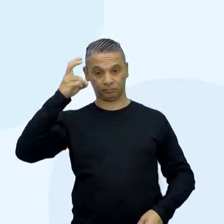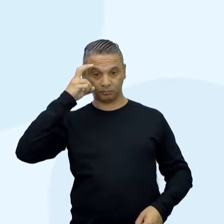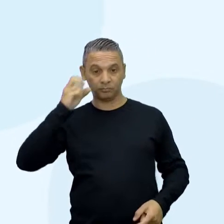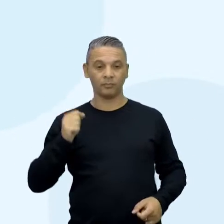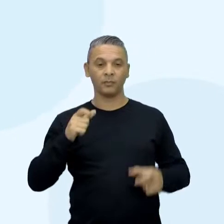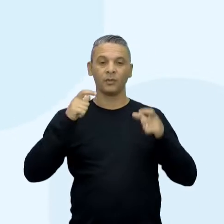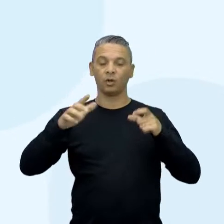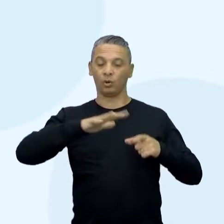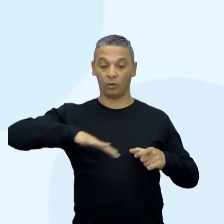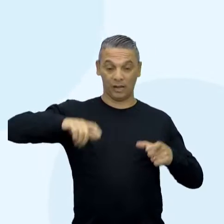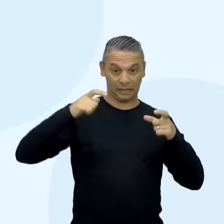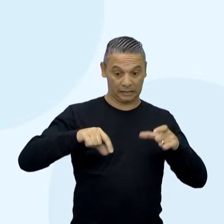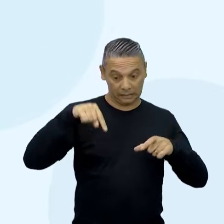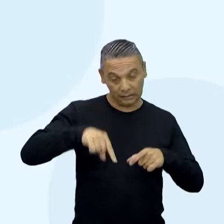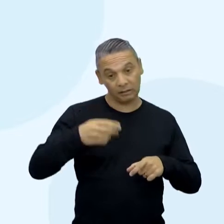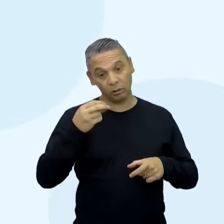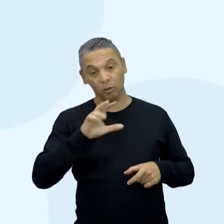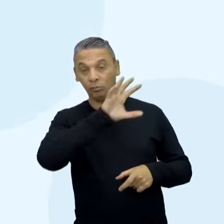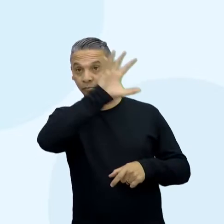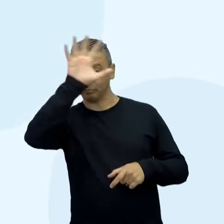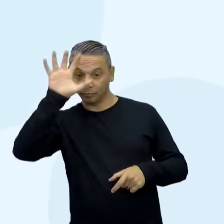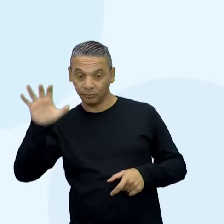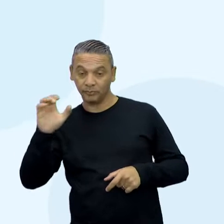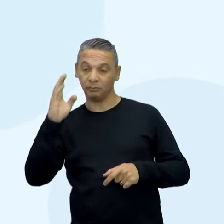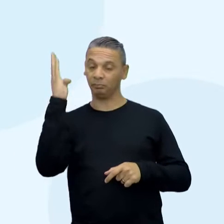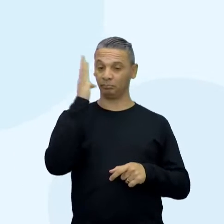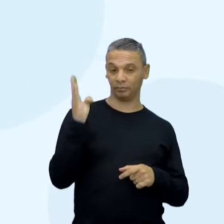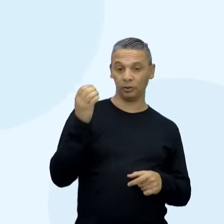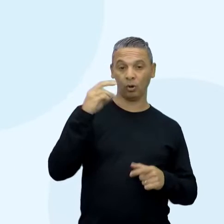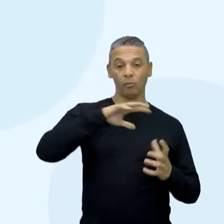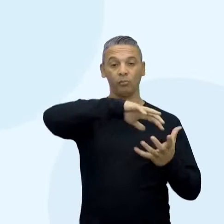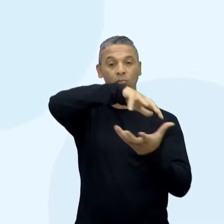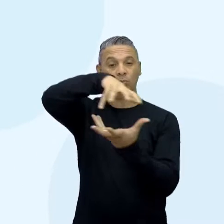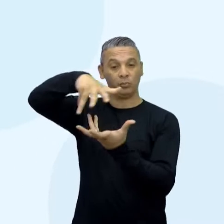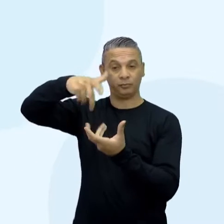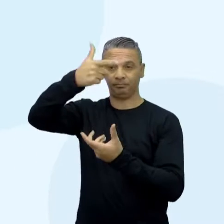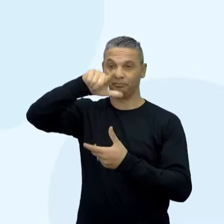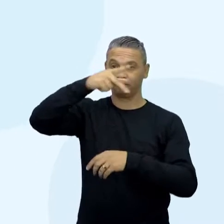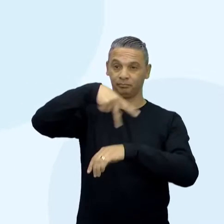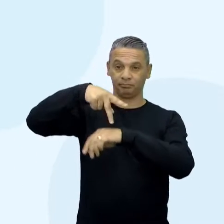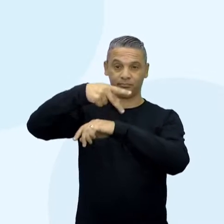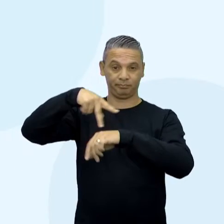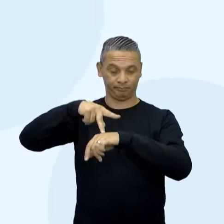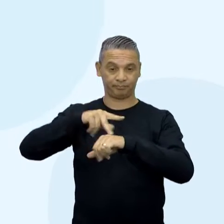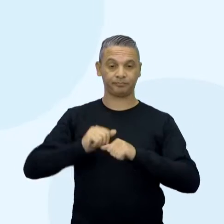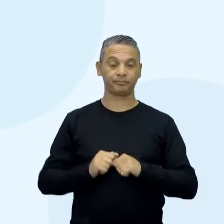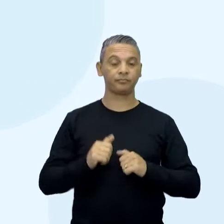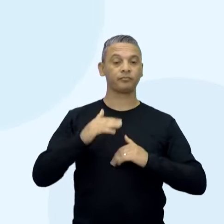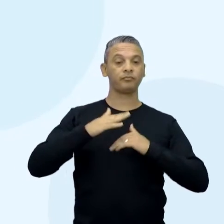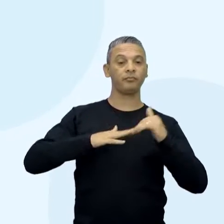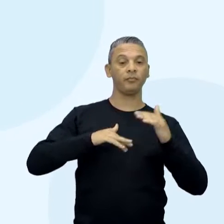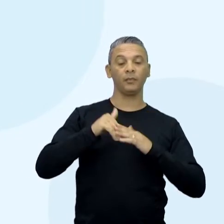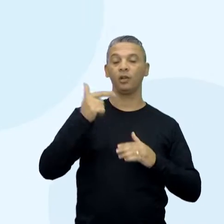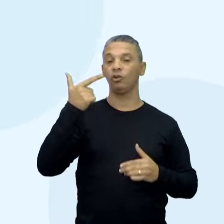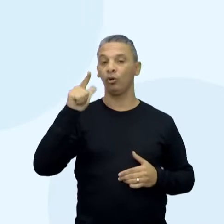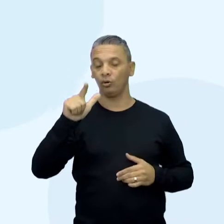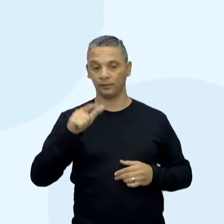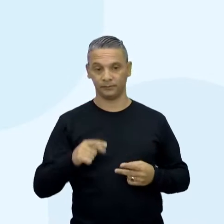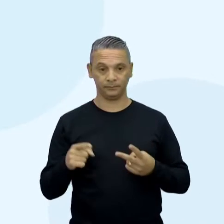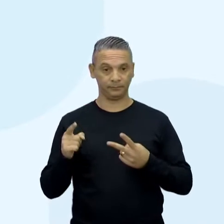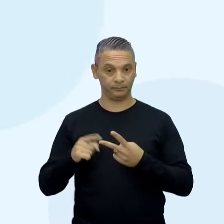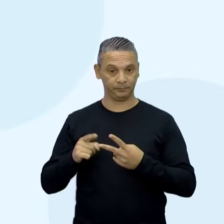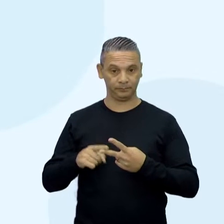em âmbito local, regional, nacional ou global. E a nossa habilidade de formação geral básica